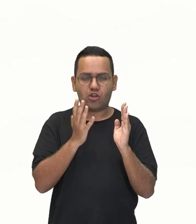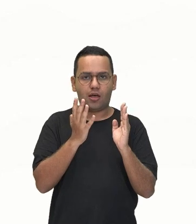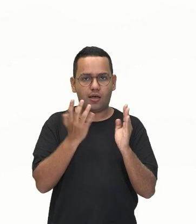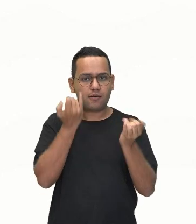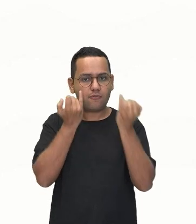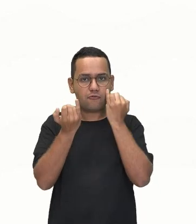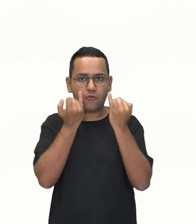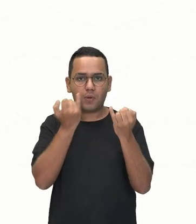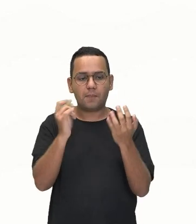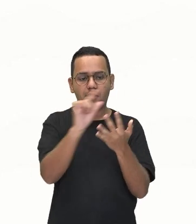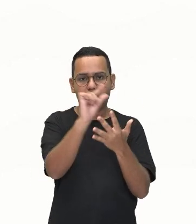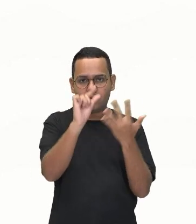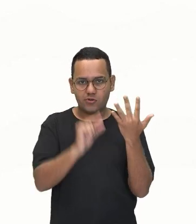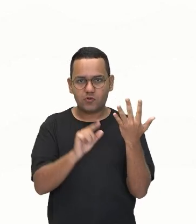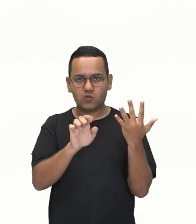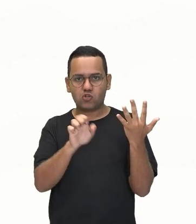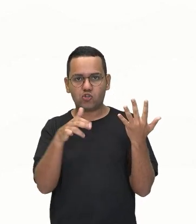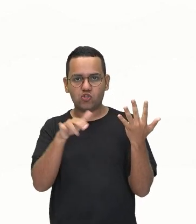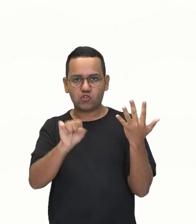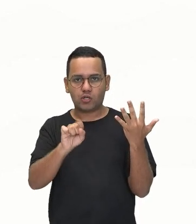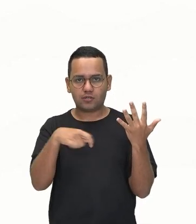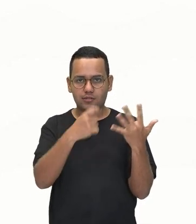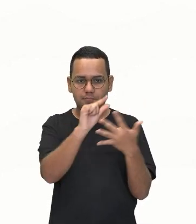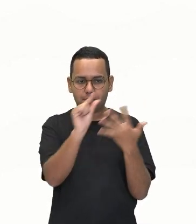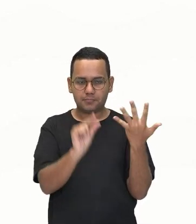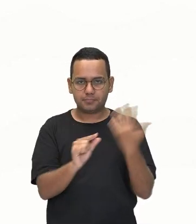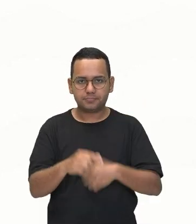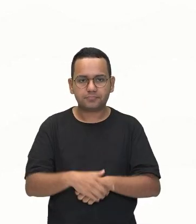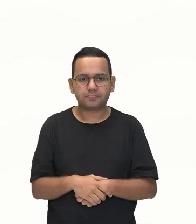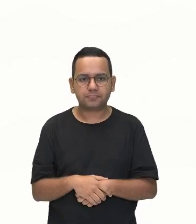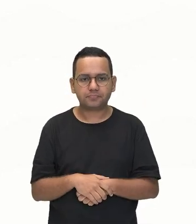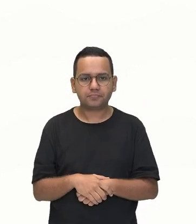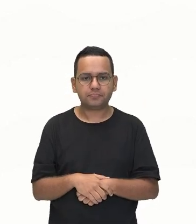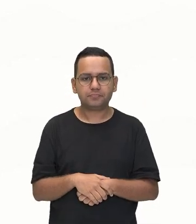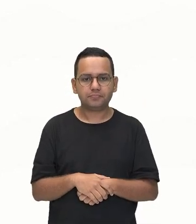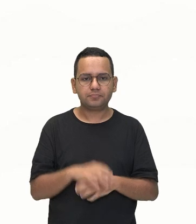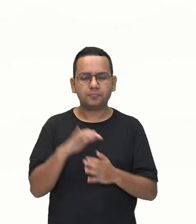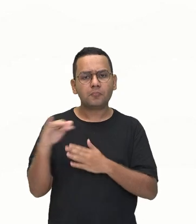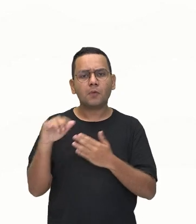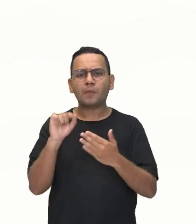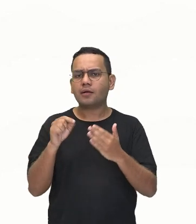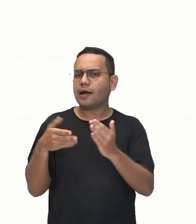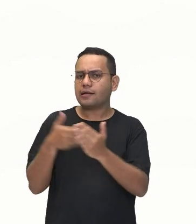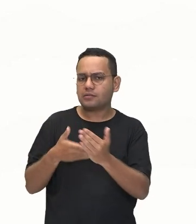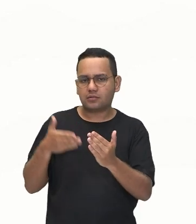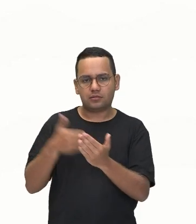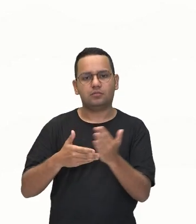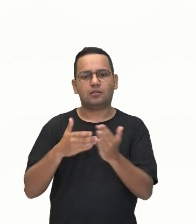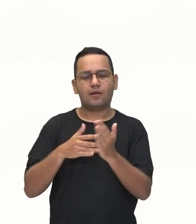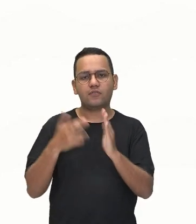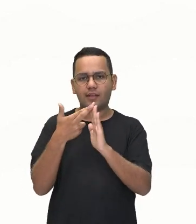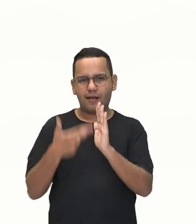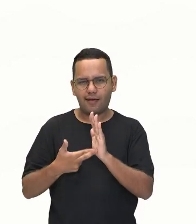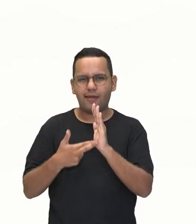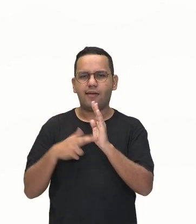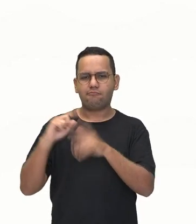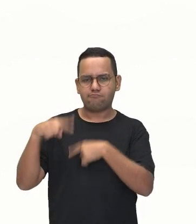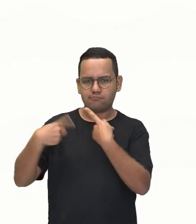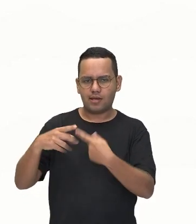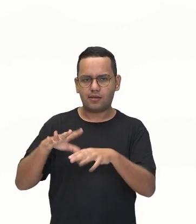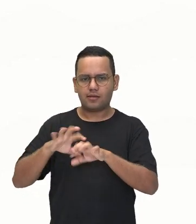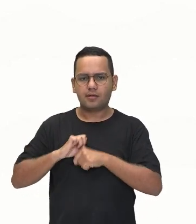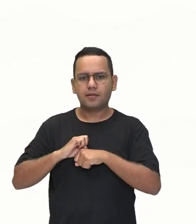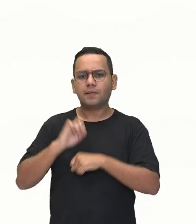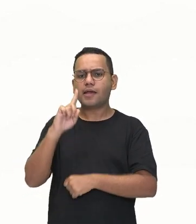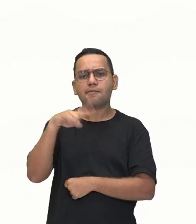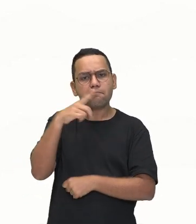E as limitações da lei da herança dos caracteres adquiridos tem ali que a análise da impossibilidade de